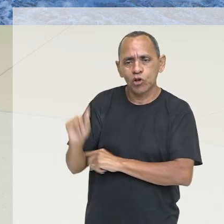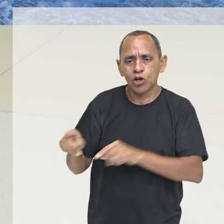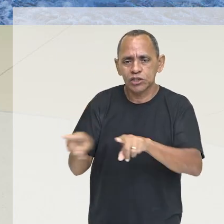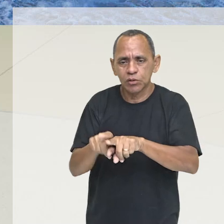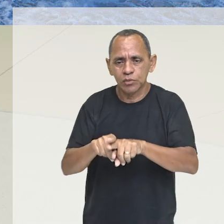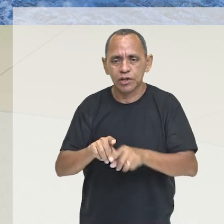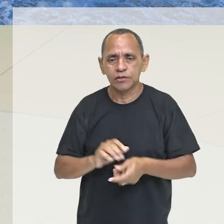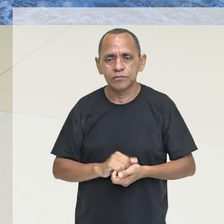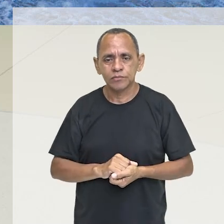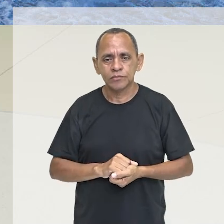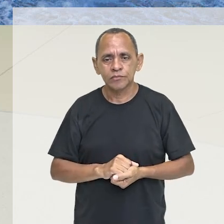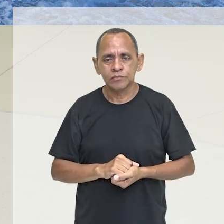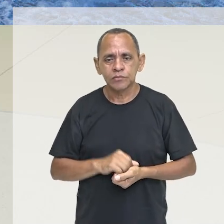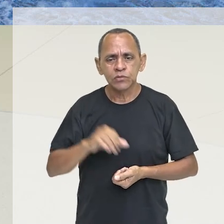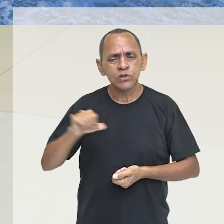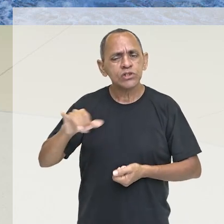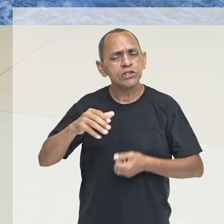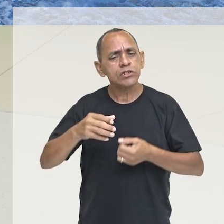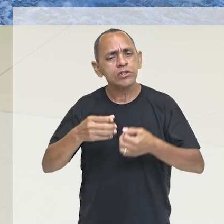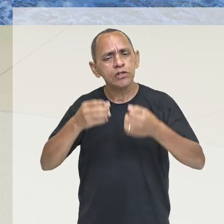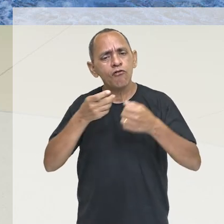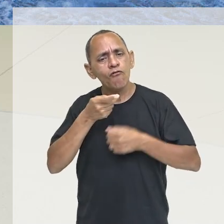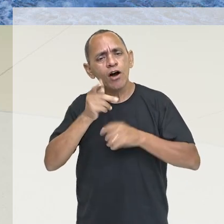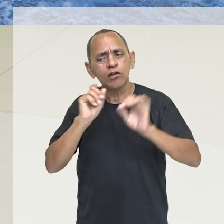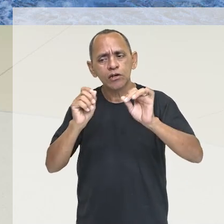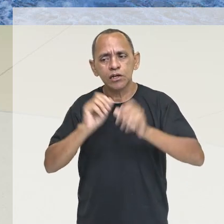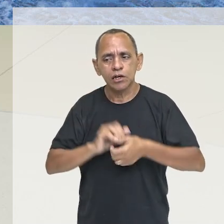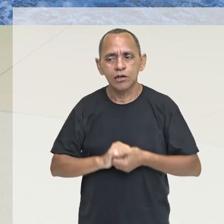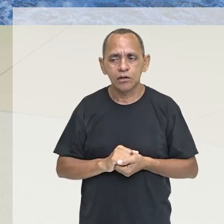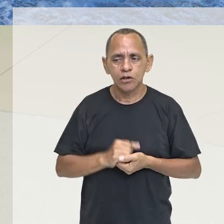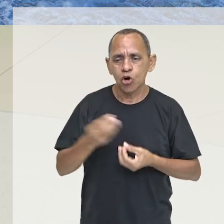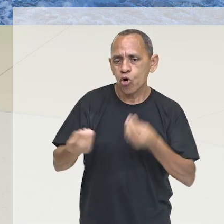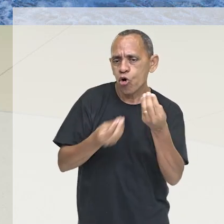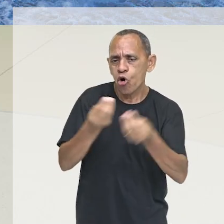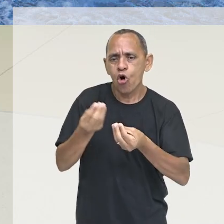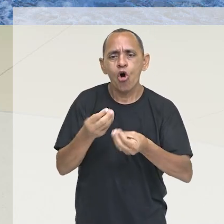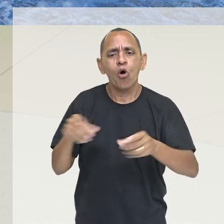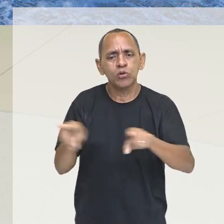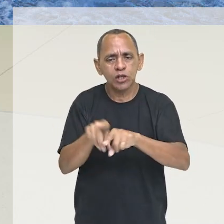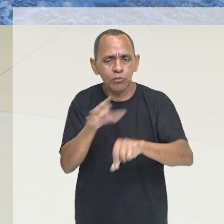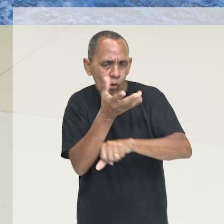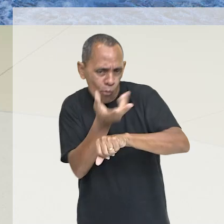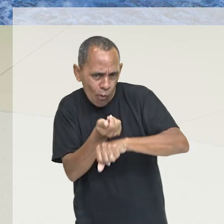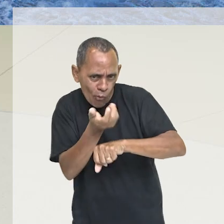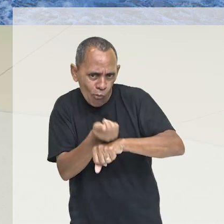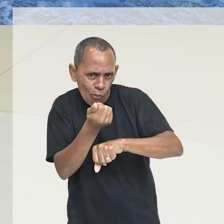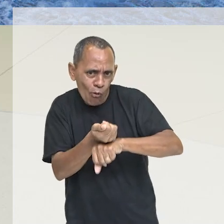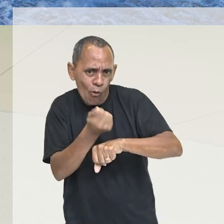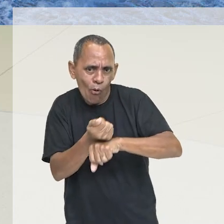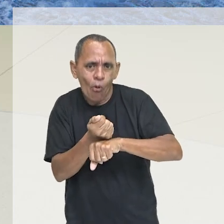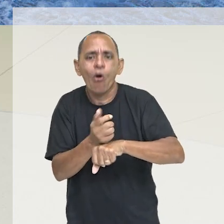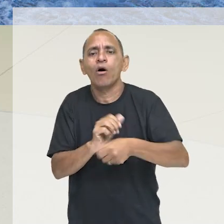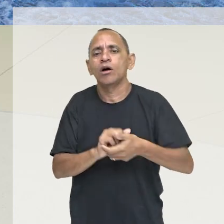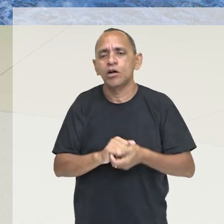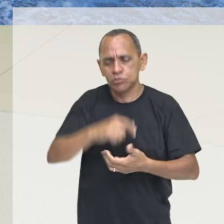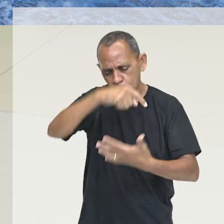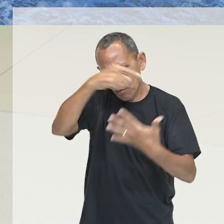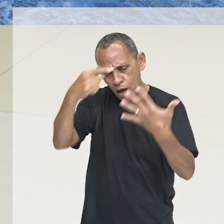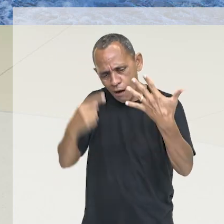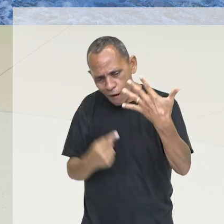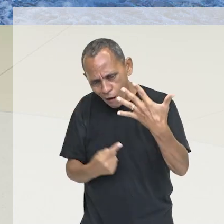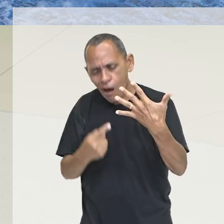em energia solar, ela é também uma fonte alternativa para melhorar o nosso